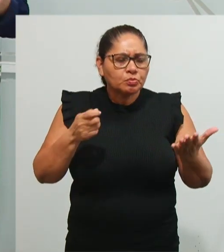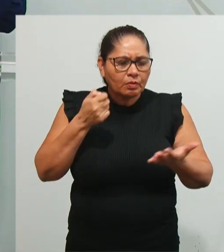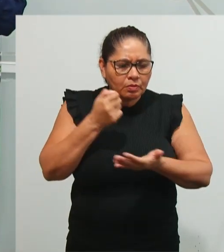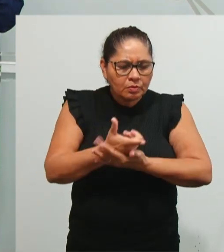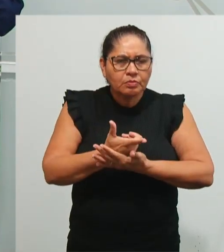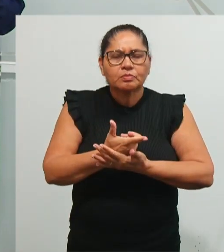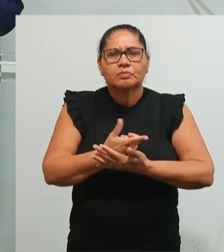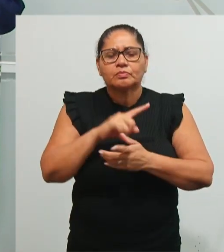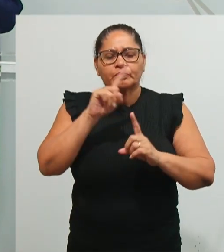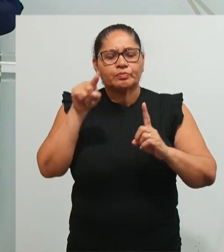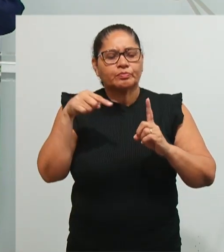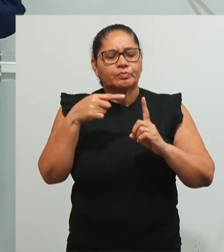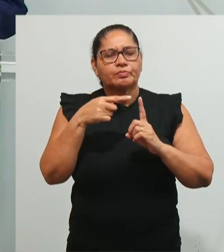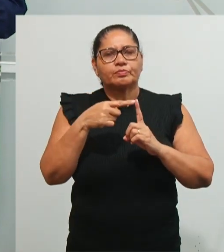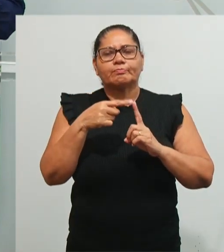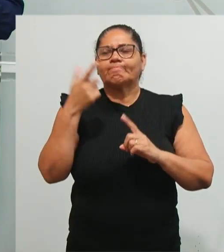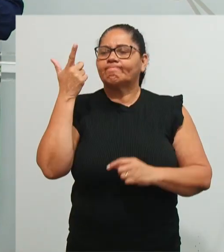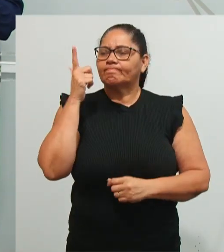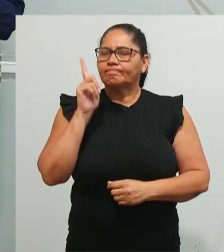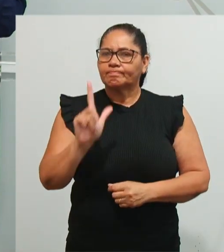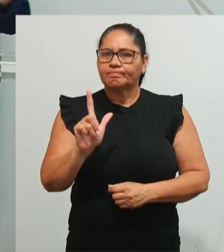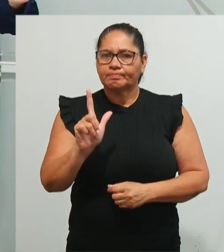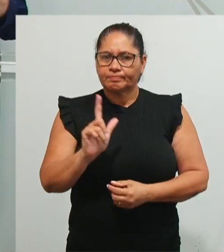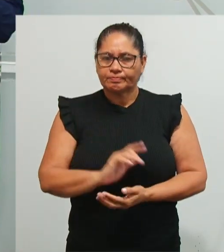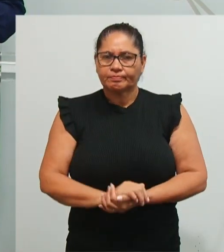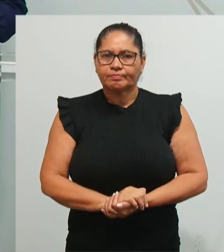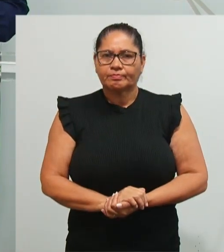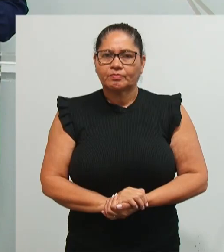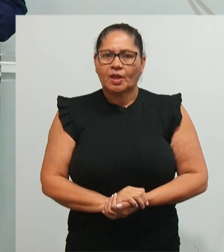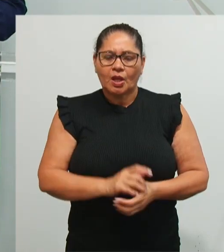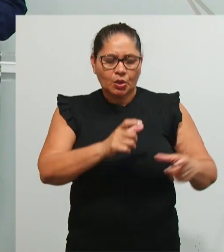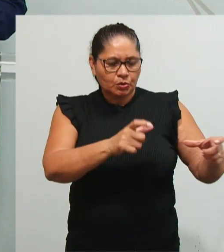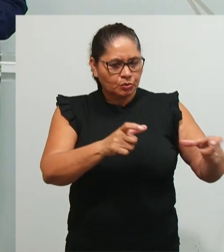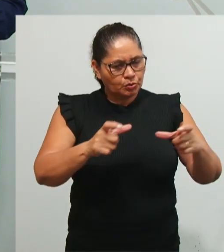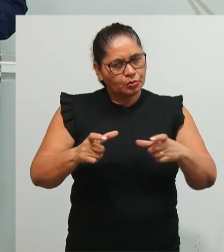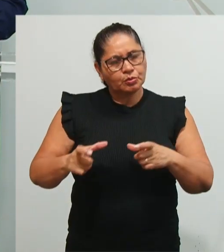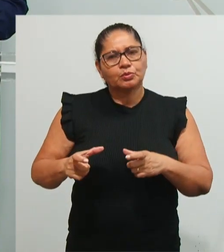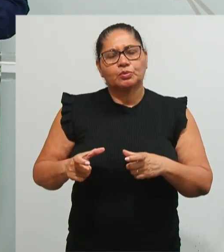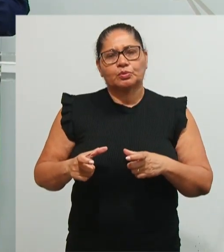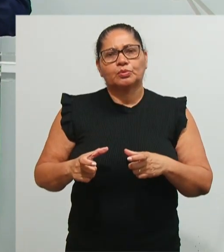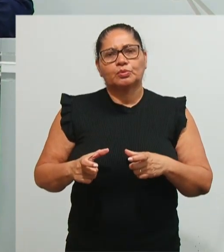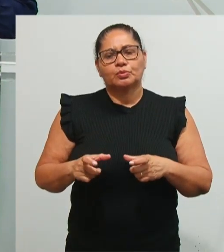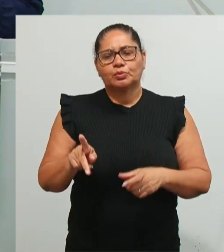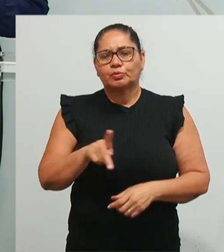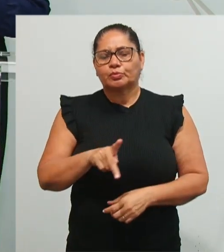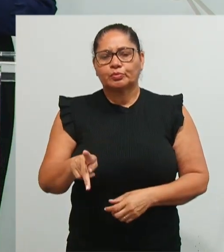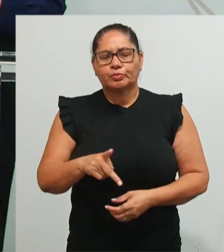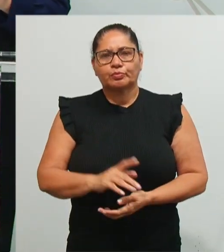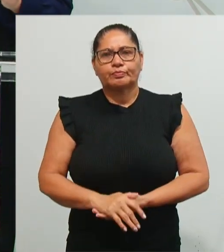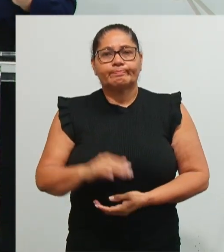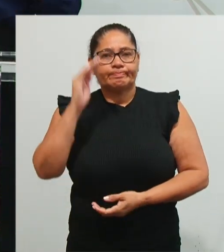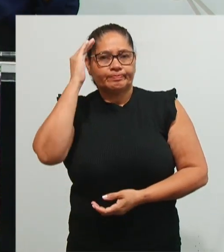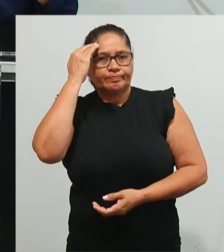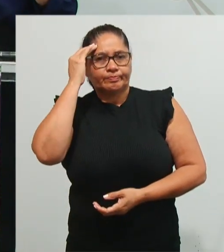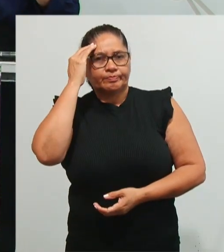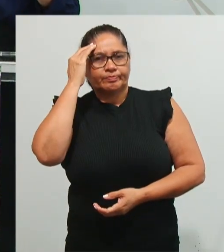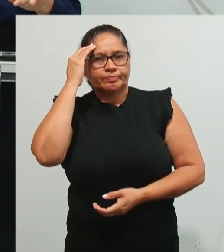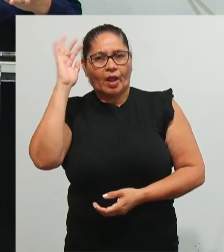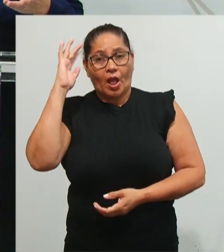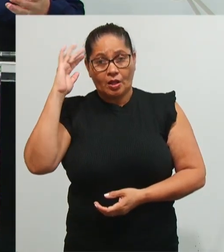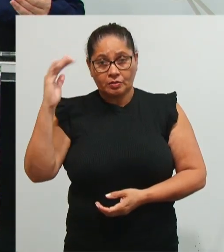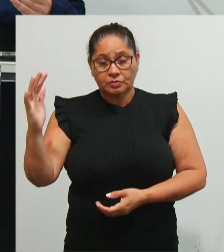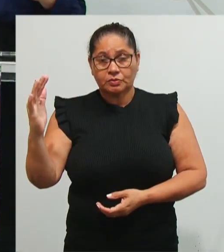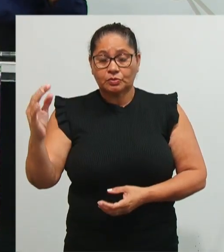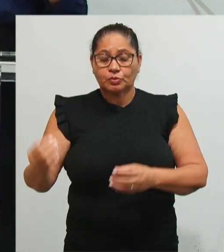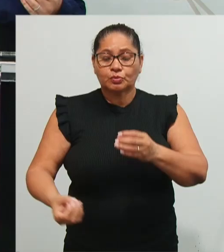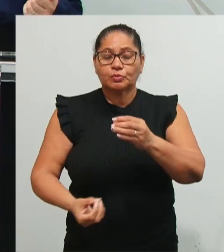e os objetivos que estão sendo alcançados por cada órgão da entidade pública. A gente vai entender um pouco mais na teoria como isso vem